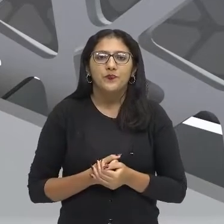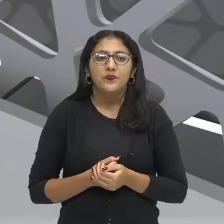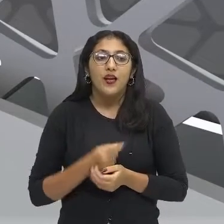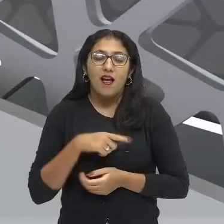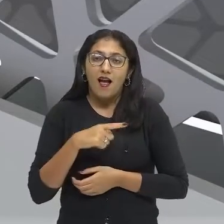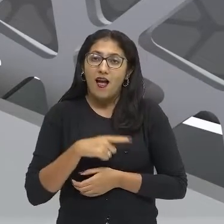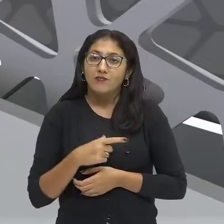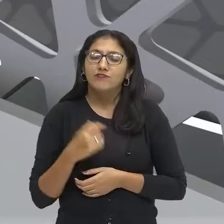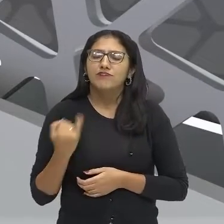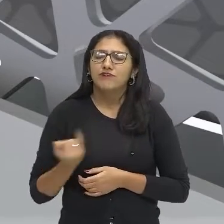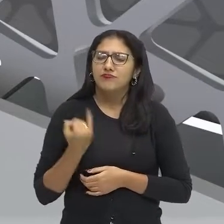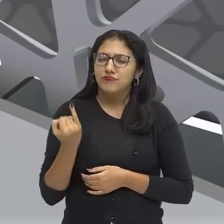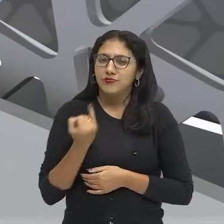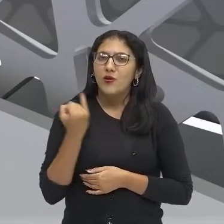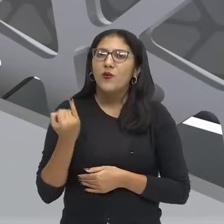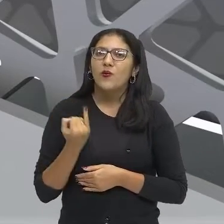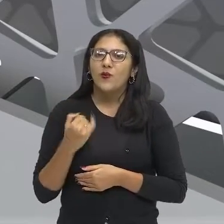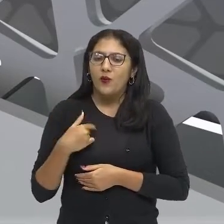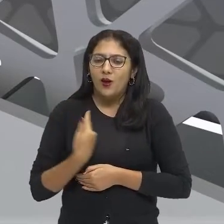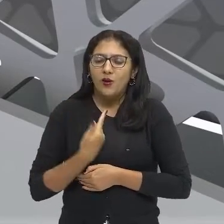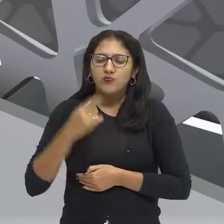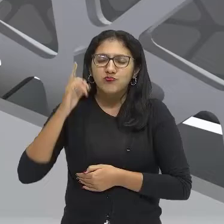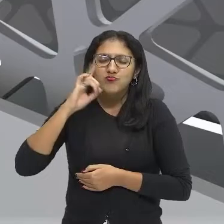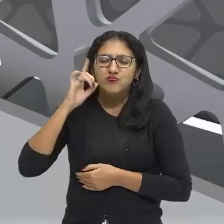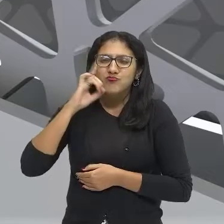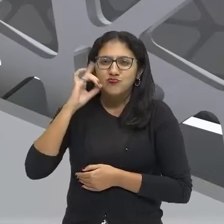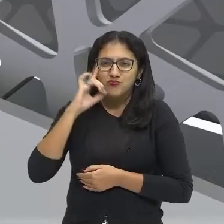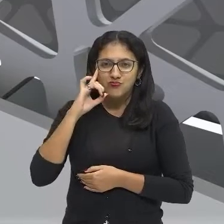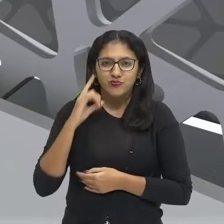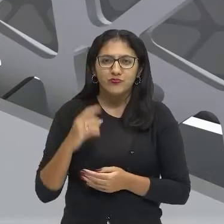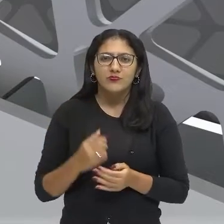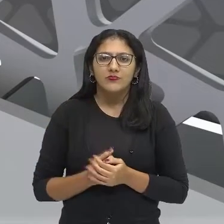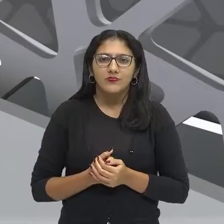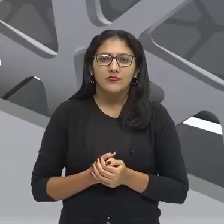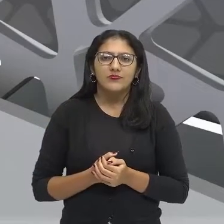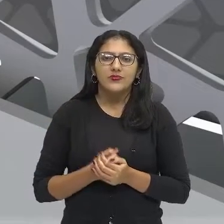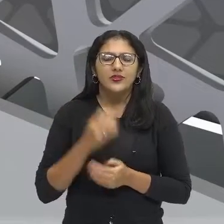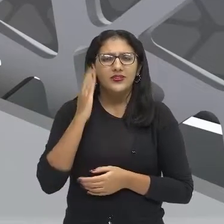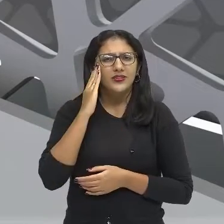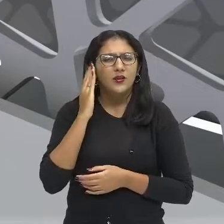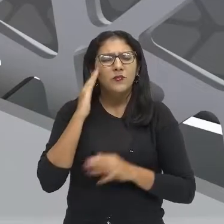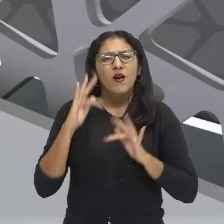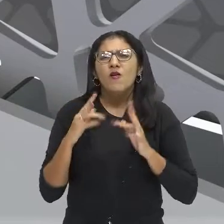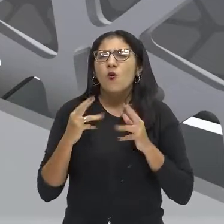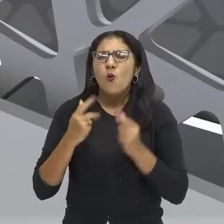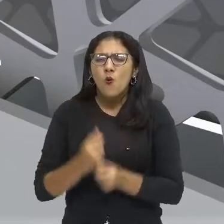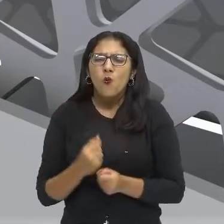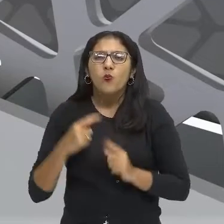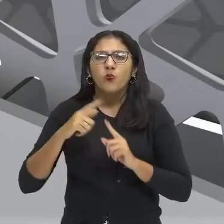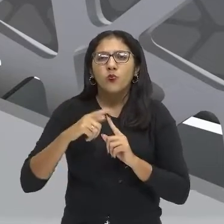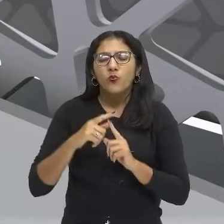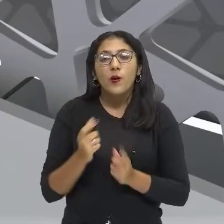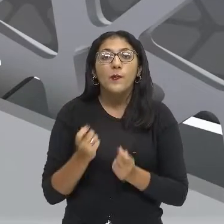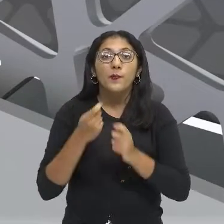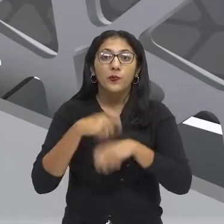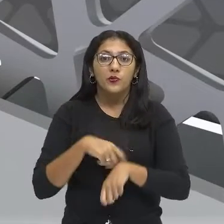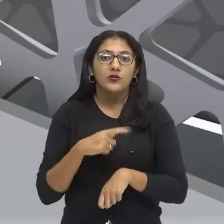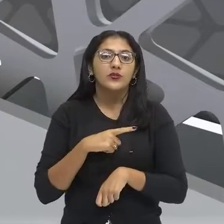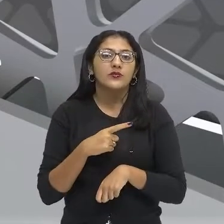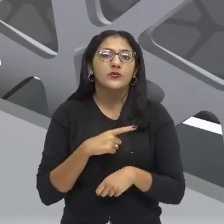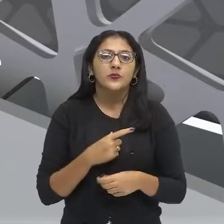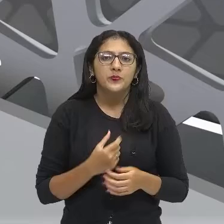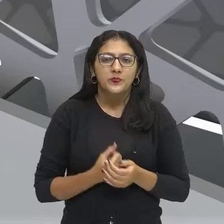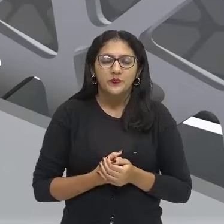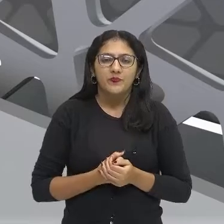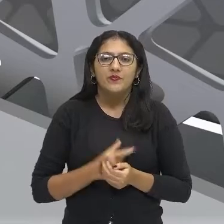muito importante, gente, para o nosso dia a dia, sabermos todos os tipos de movimentos que podemos realizar, porque